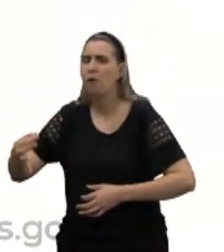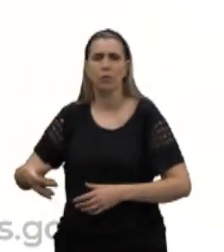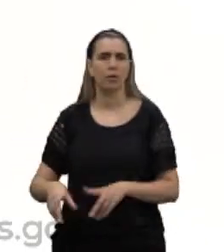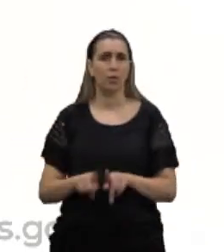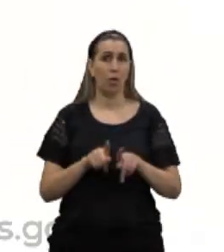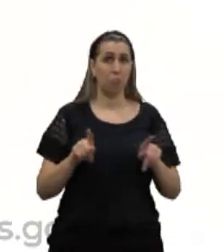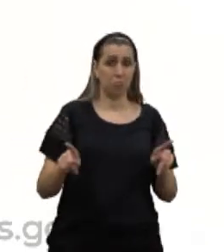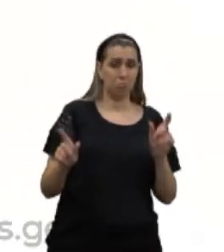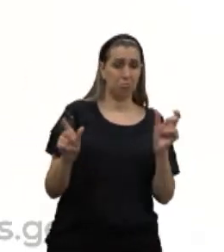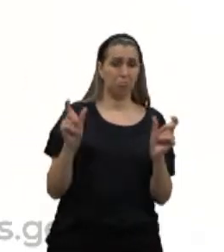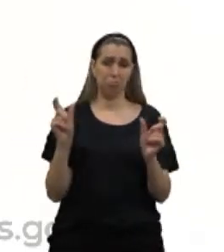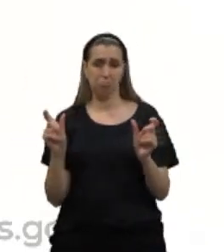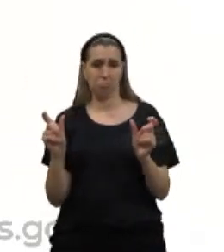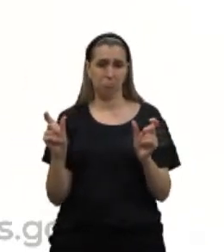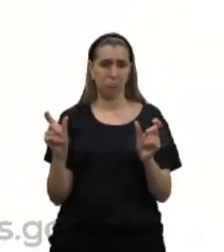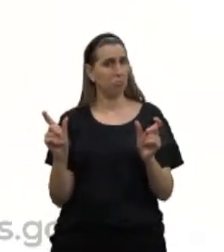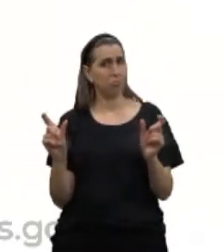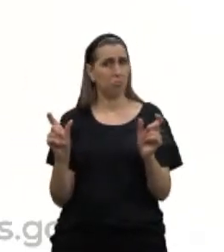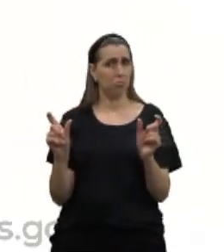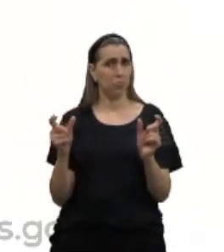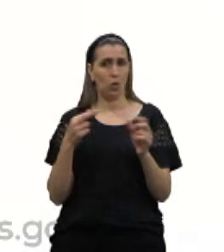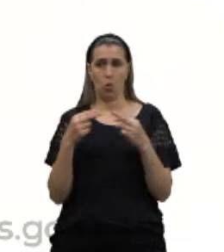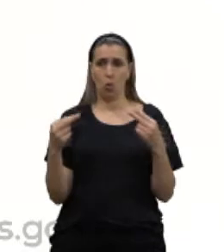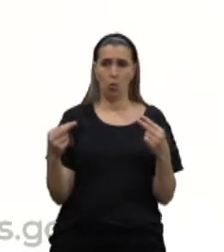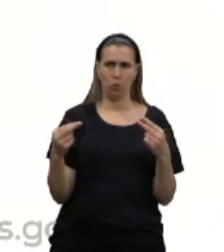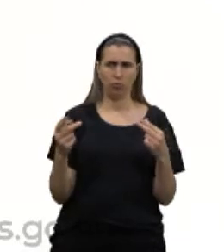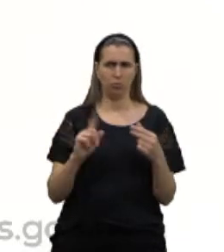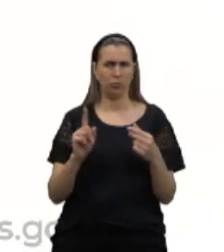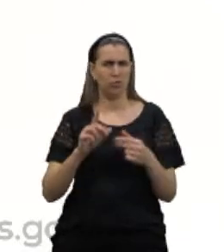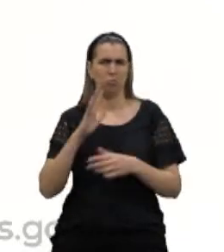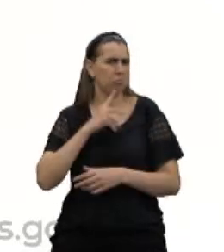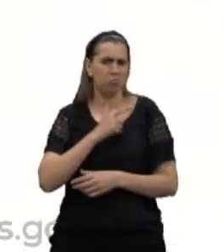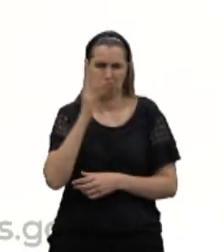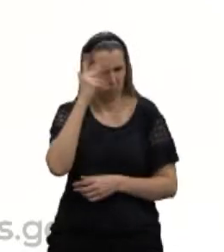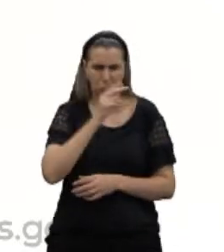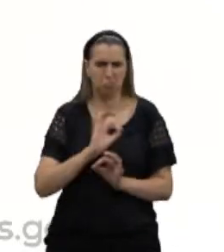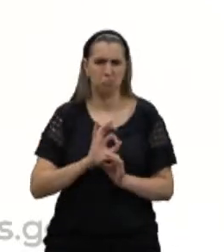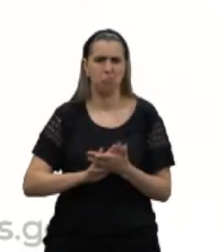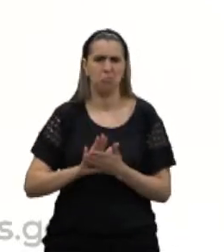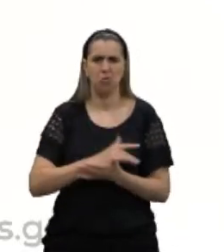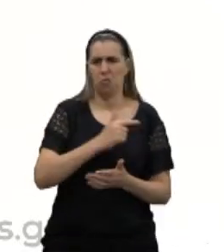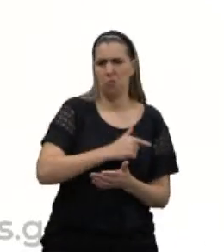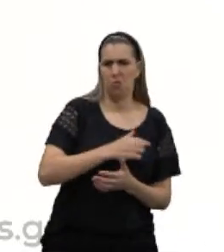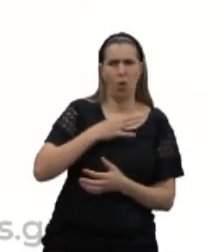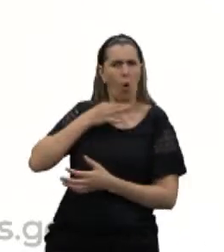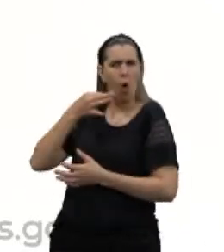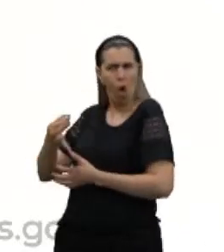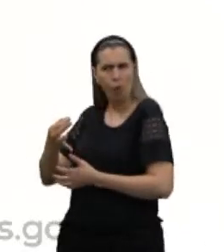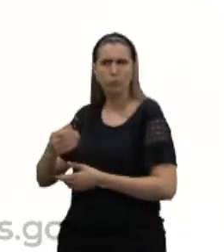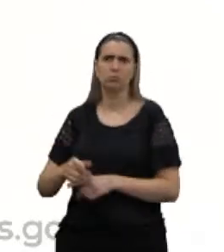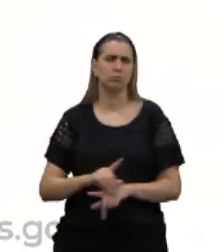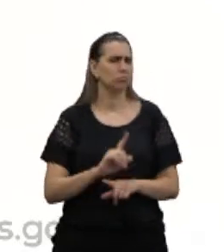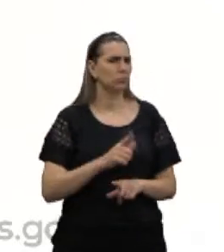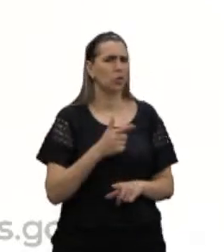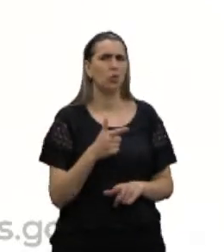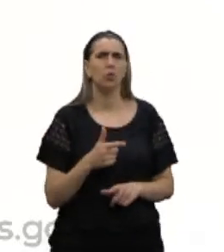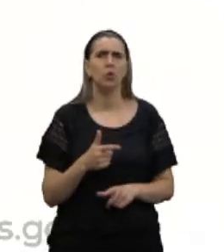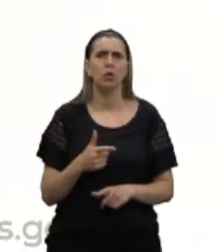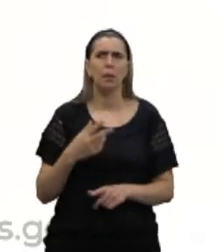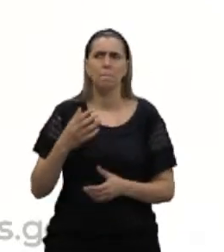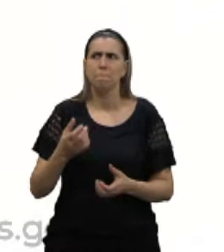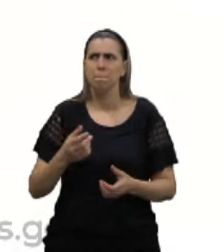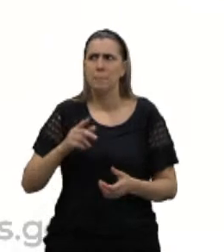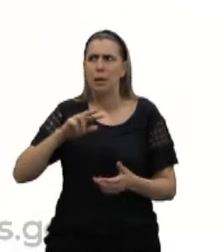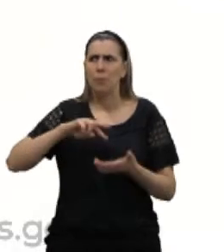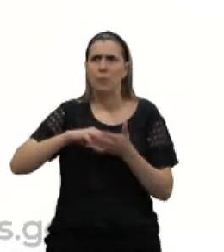Apesar deles remeterem a coisas não bonitas, feio e horrendo, eles não têm o mesmo